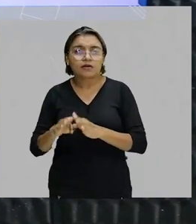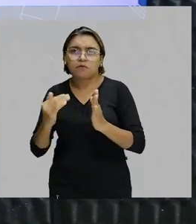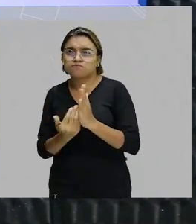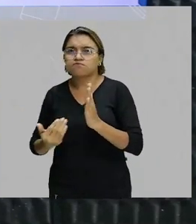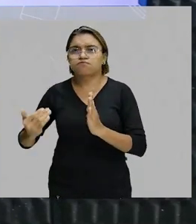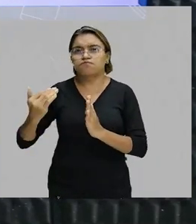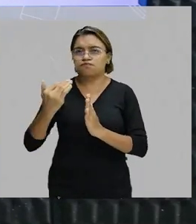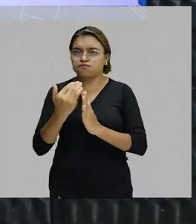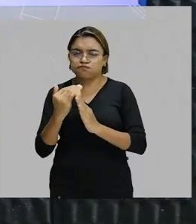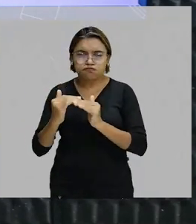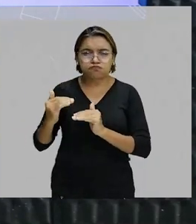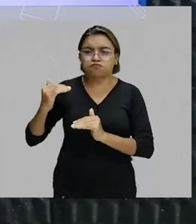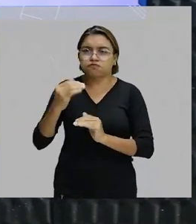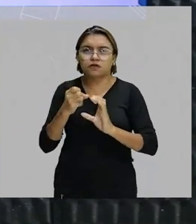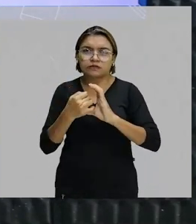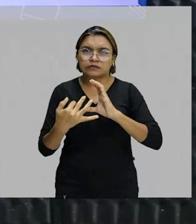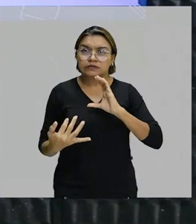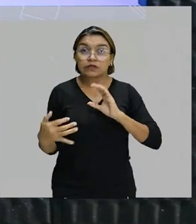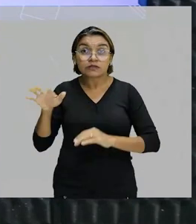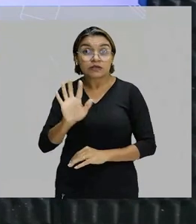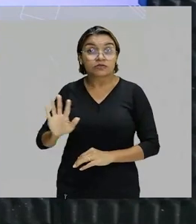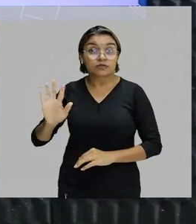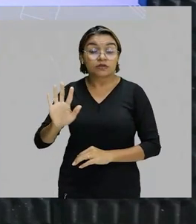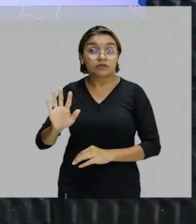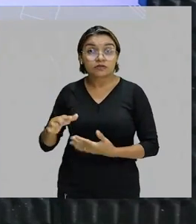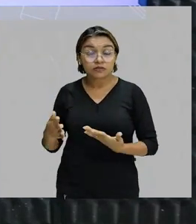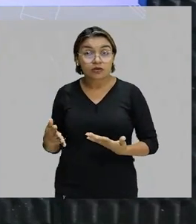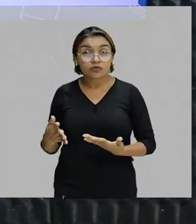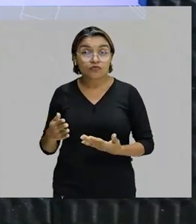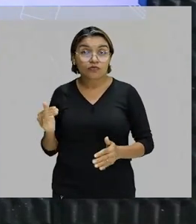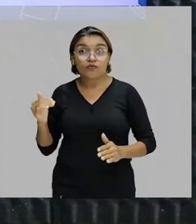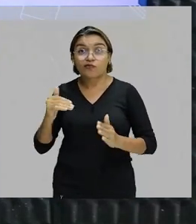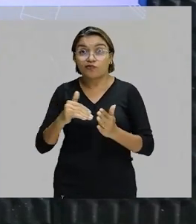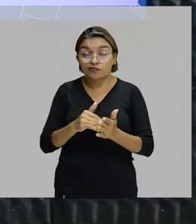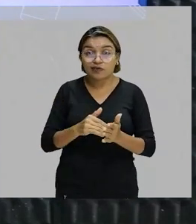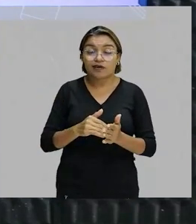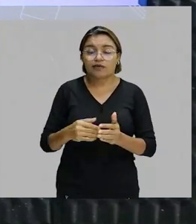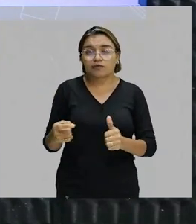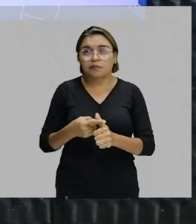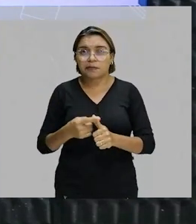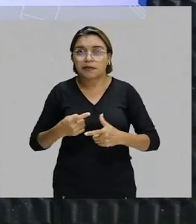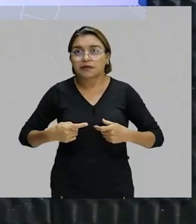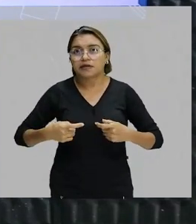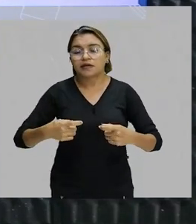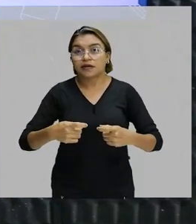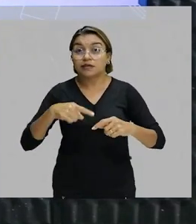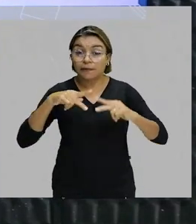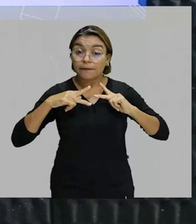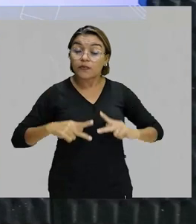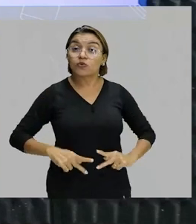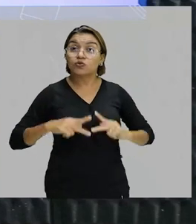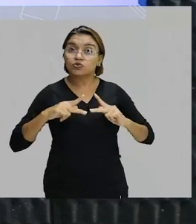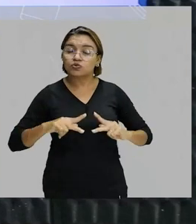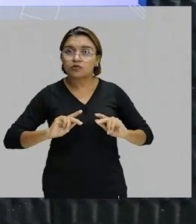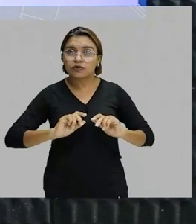exagerada dos aspectos nacionalistas por conta ali do final da primeira guerra e da postura revanchista